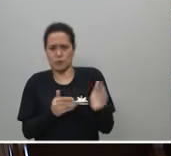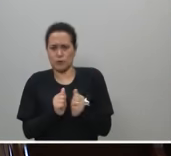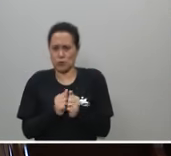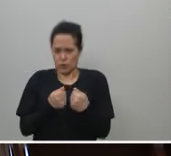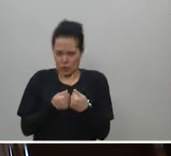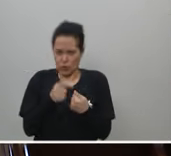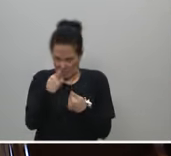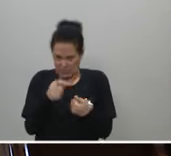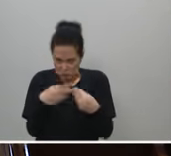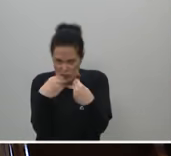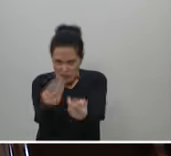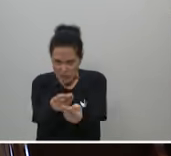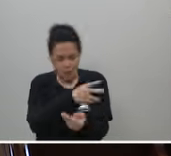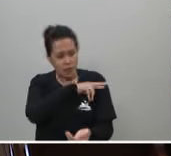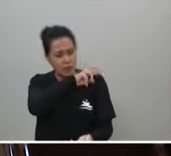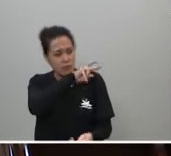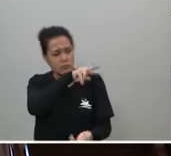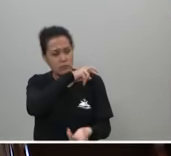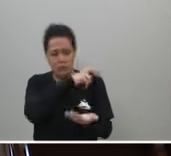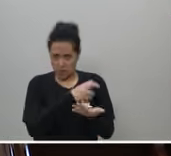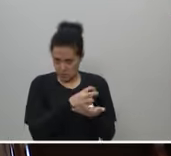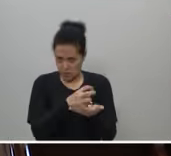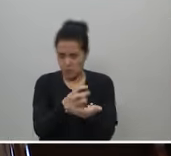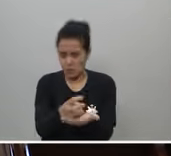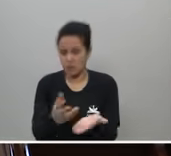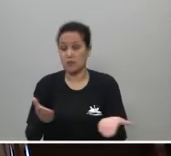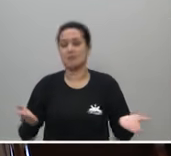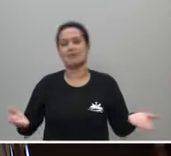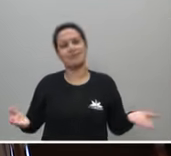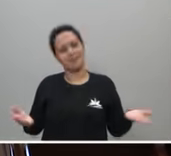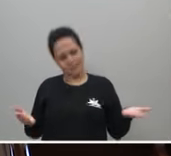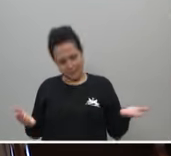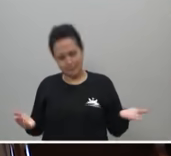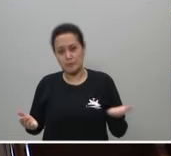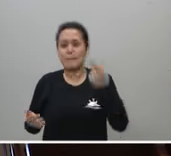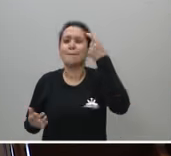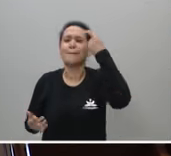dará o Espírito Santo aos que o pedirem. Olha aí.